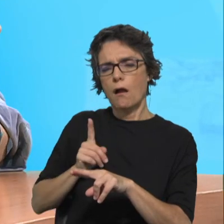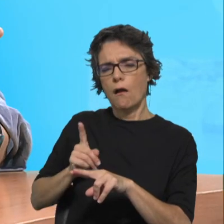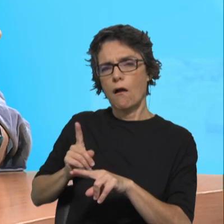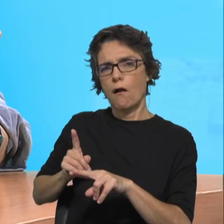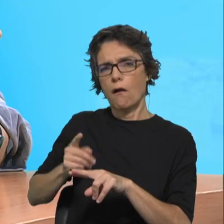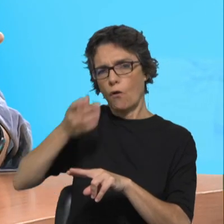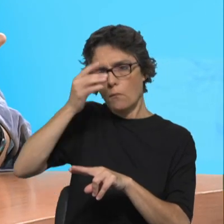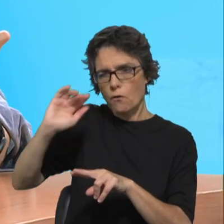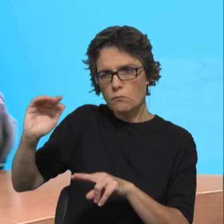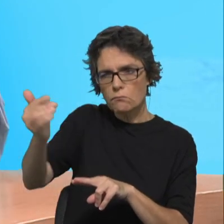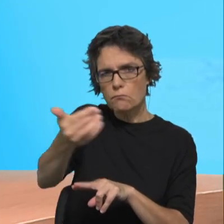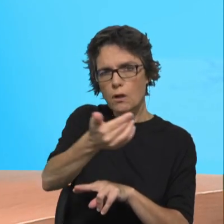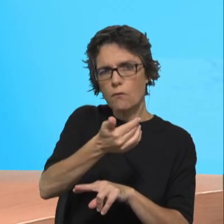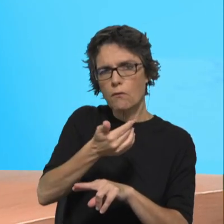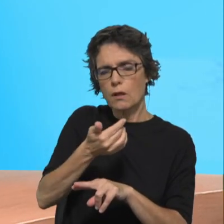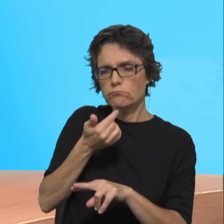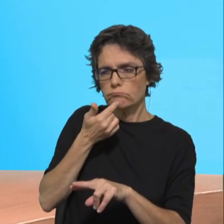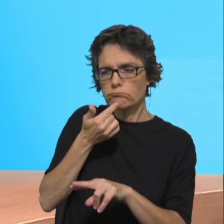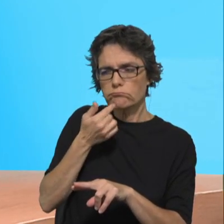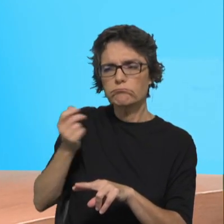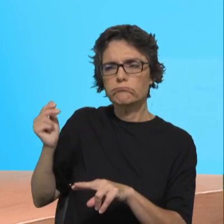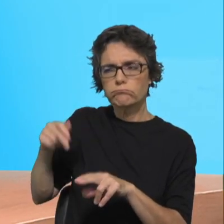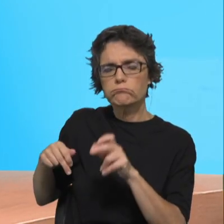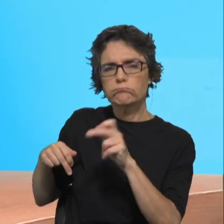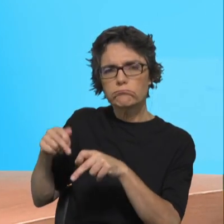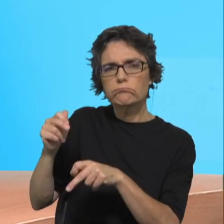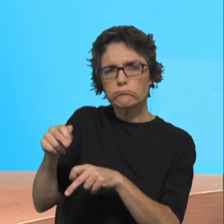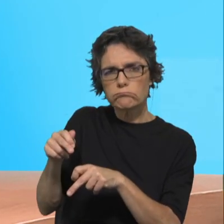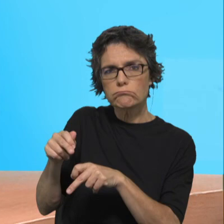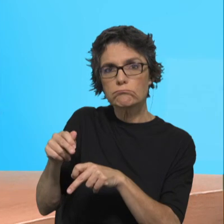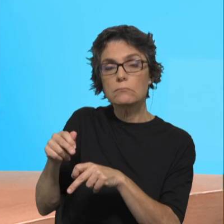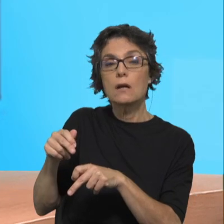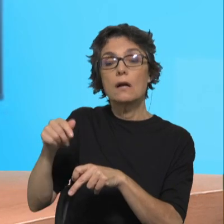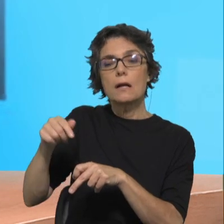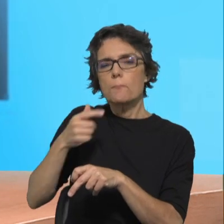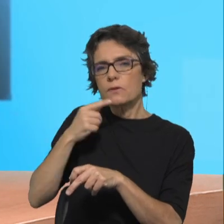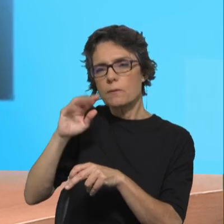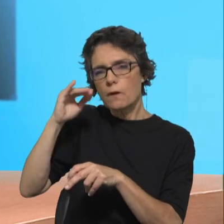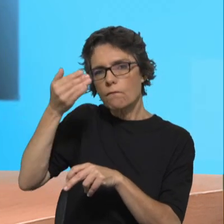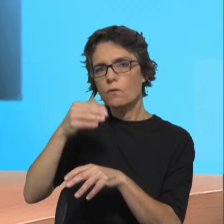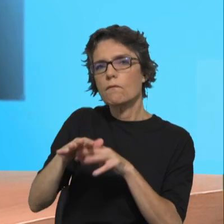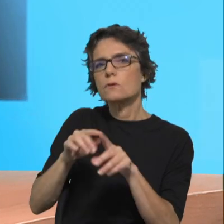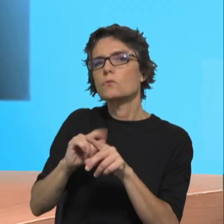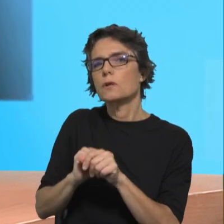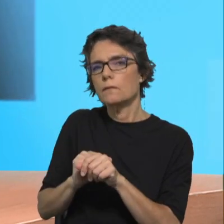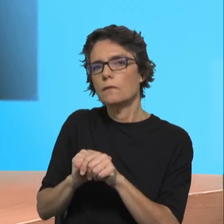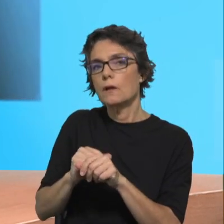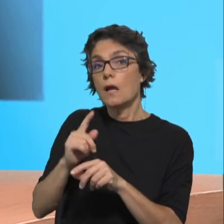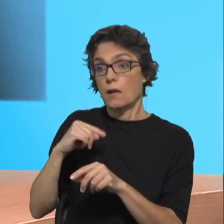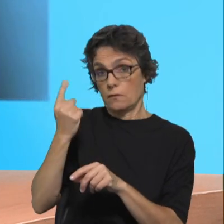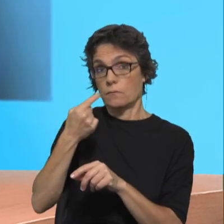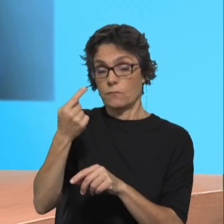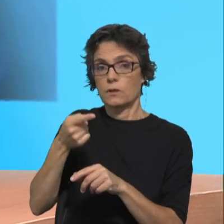uns aos outros para ver o que é que era necessário fazer, e tudo isso é a dinâmica sinodal, que, como sabemos,